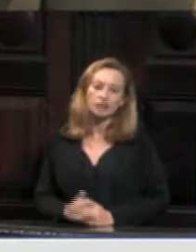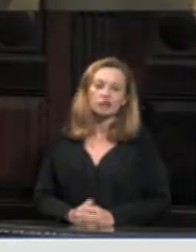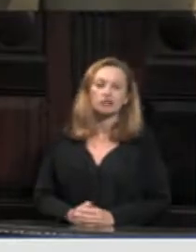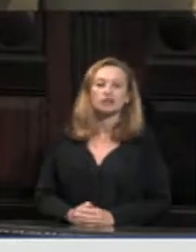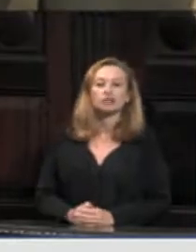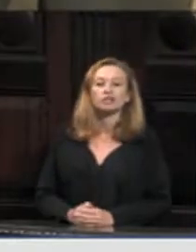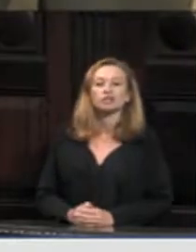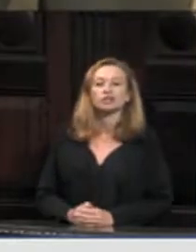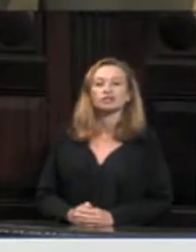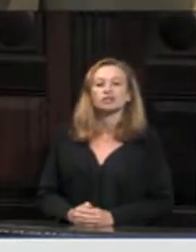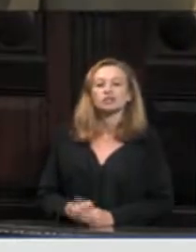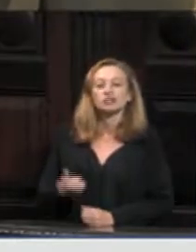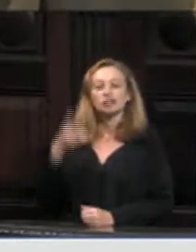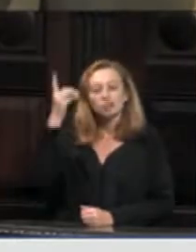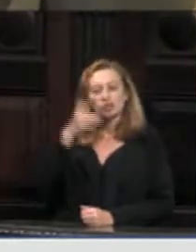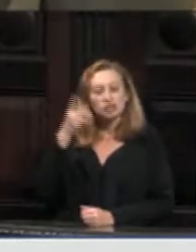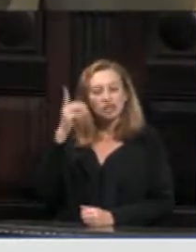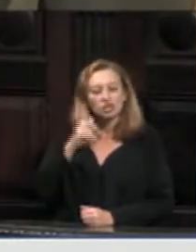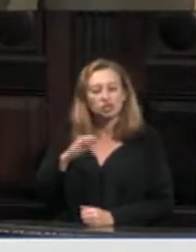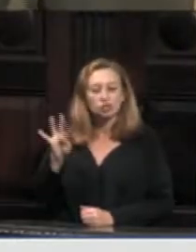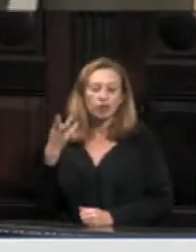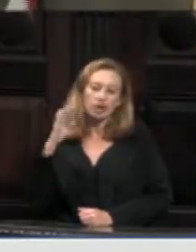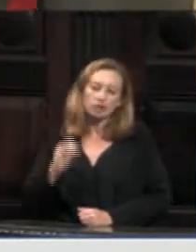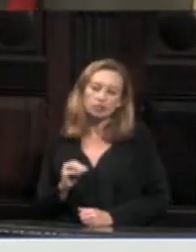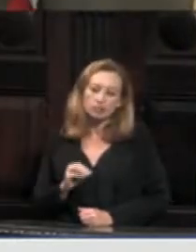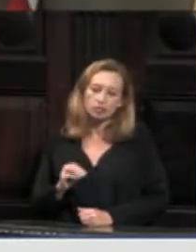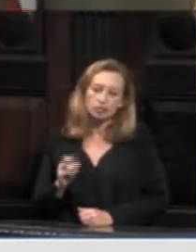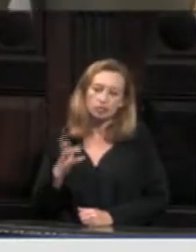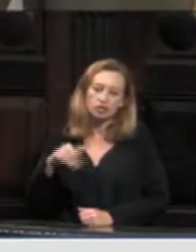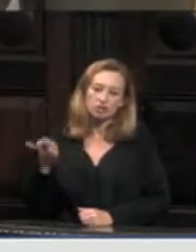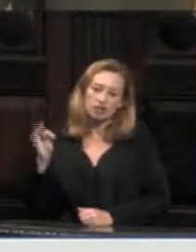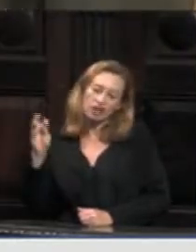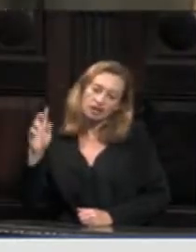deputado Gilberto Palmares, deputado Rosenberg Reis.